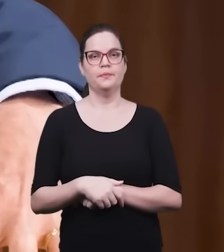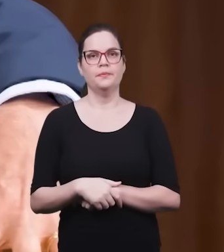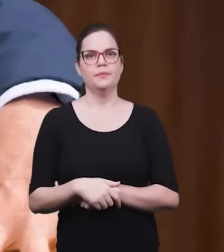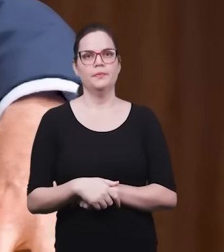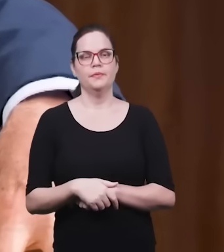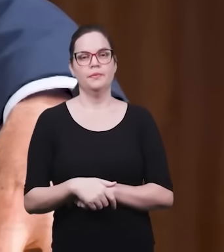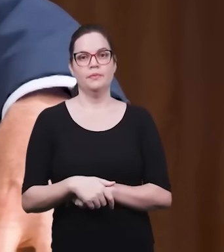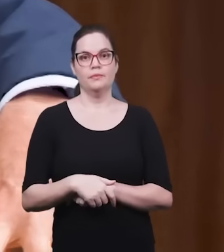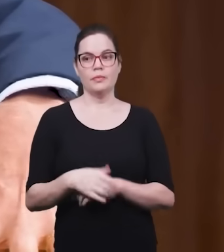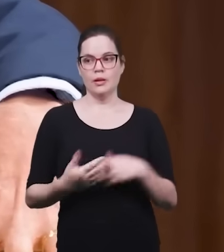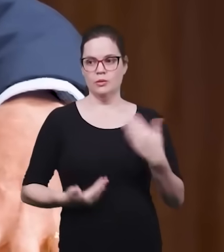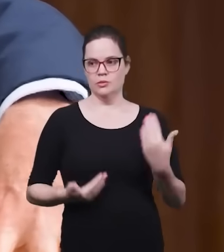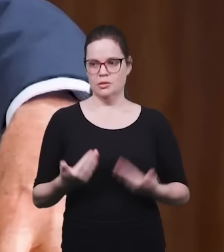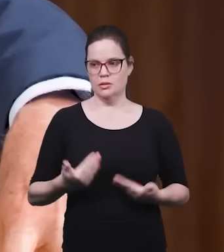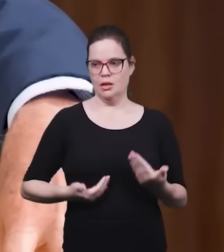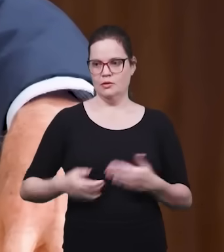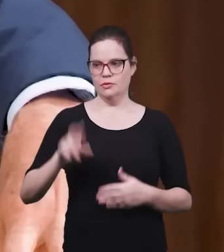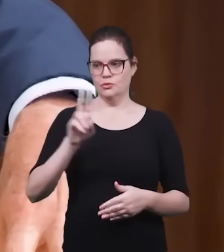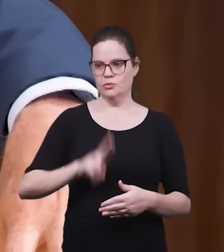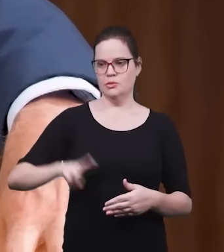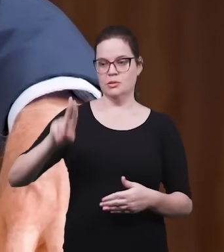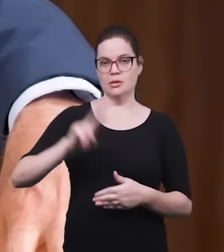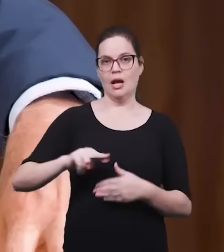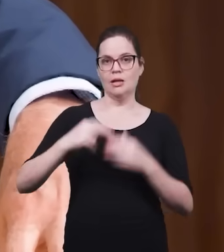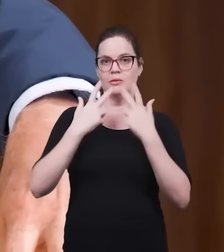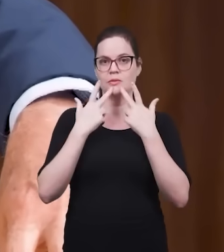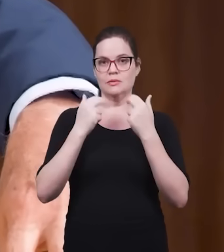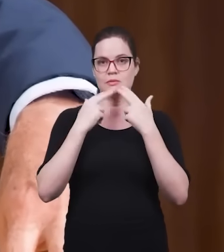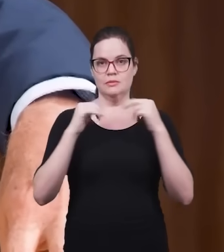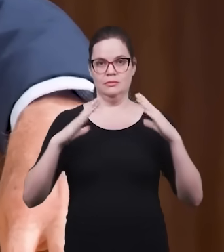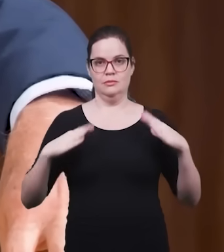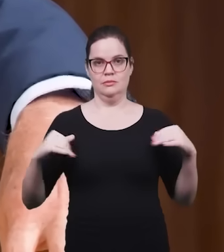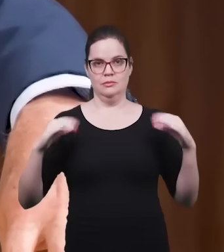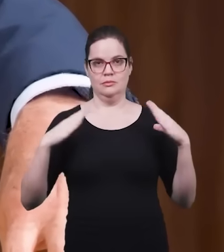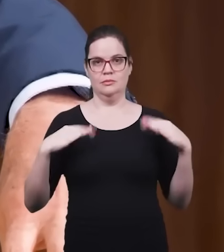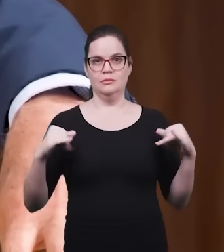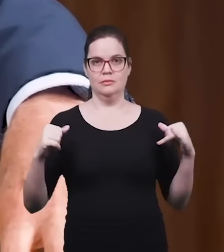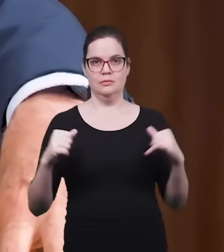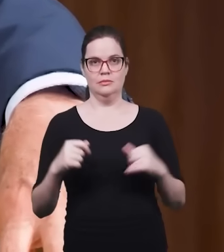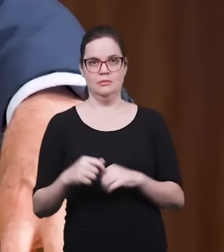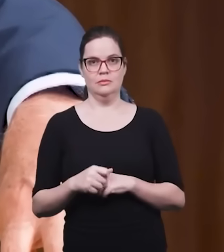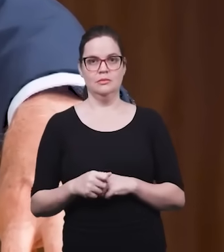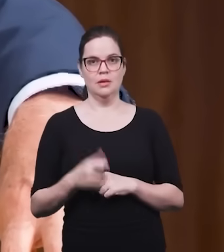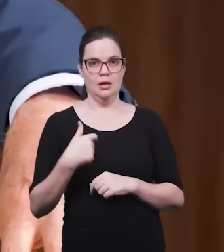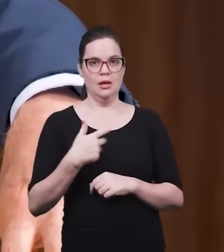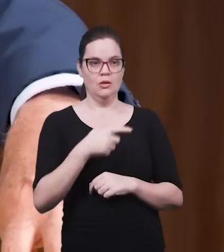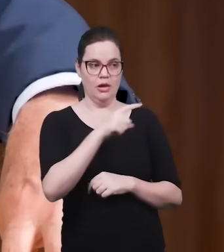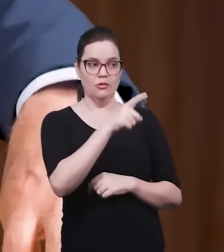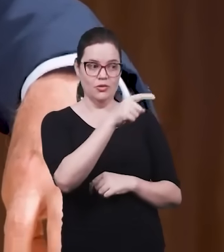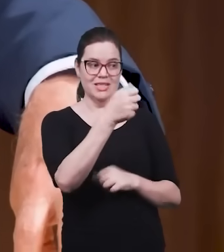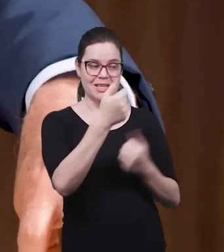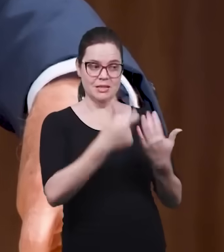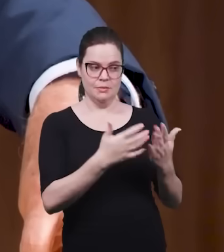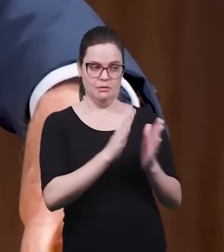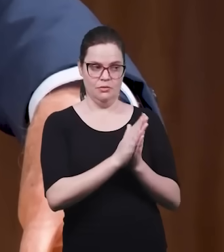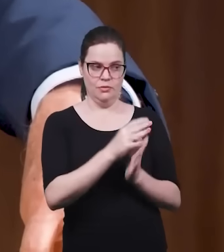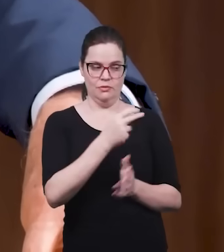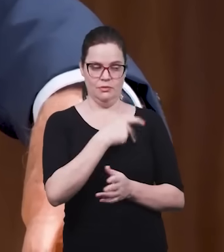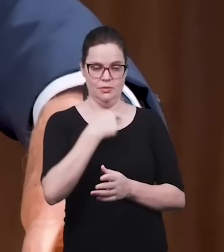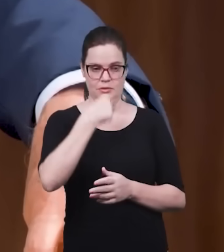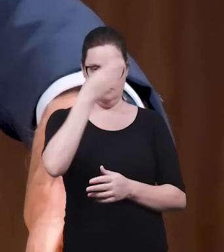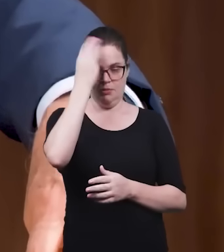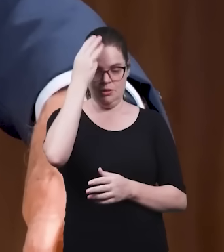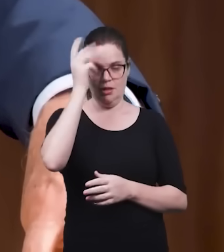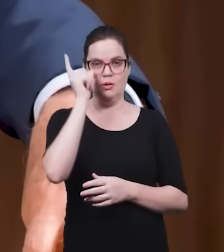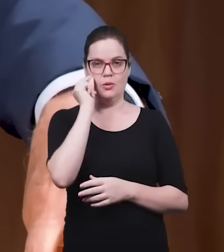que o servo que está sendo usado em línguas, isso é uma experiência que eu quero chamar a atenção sua, você vai falar sobre isso, que você tem experiência sobre isso. O